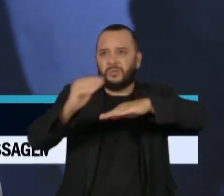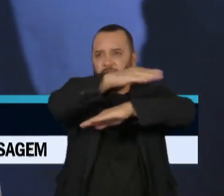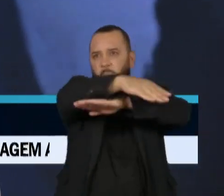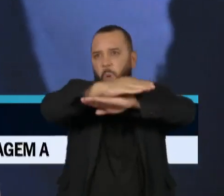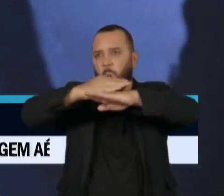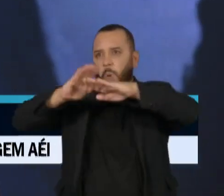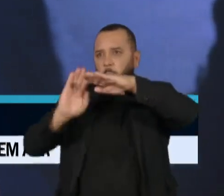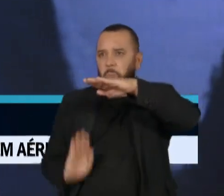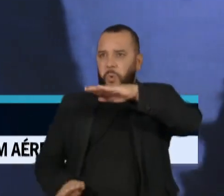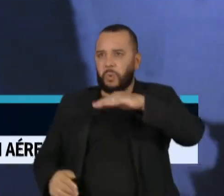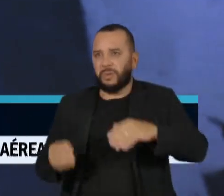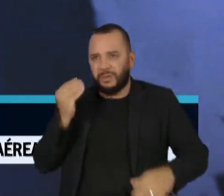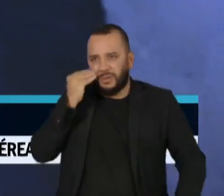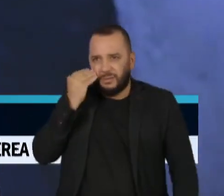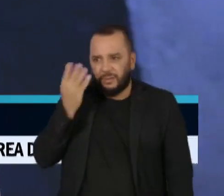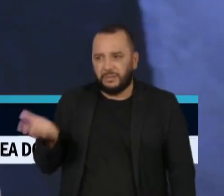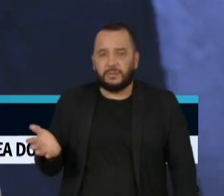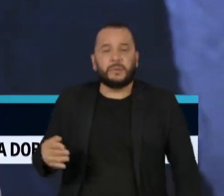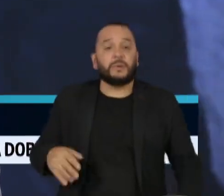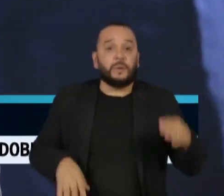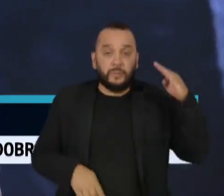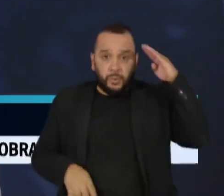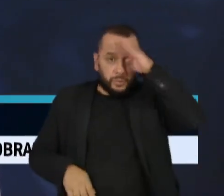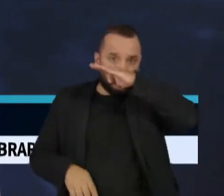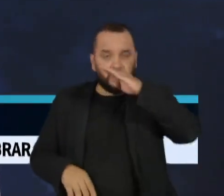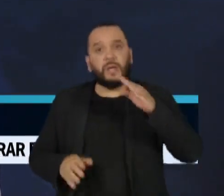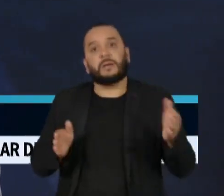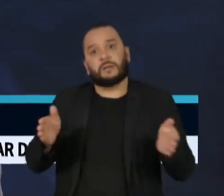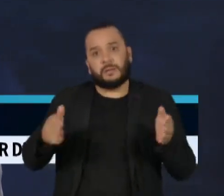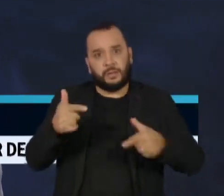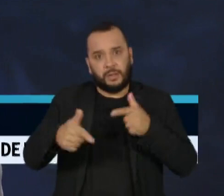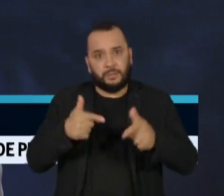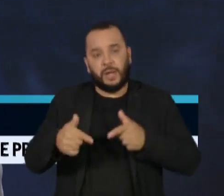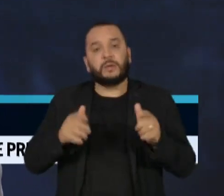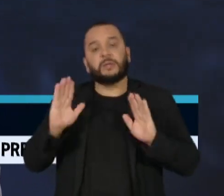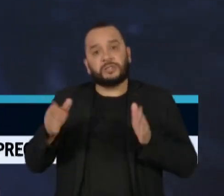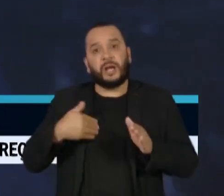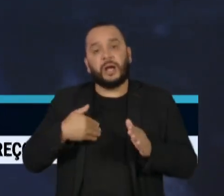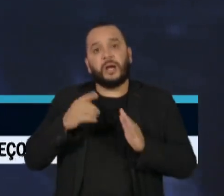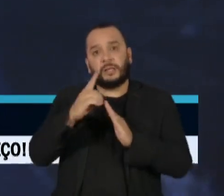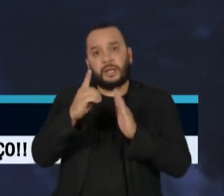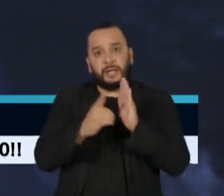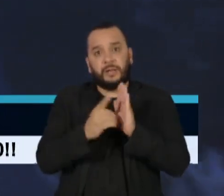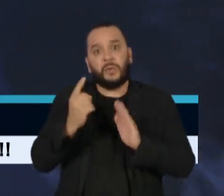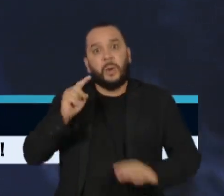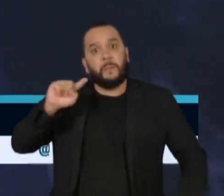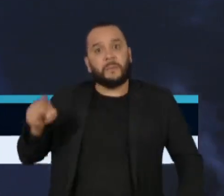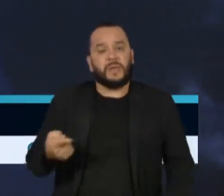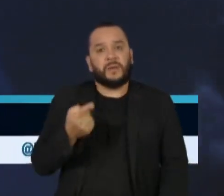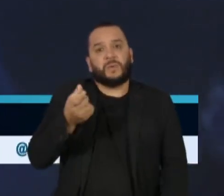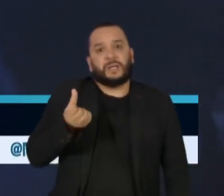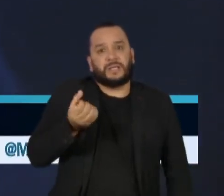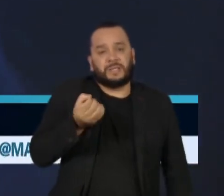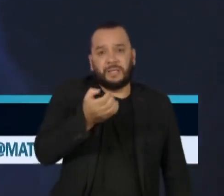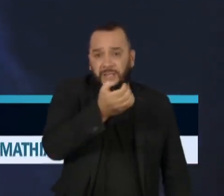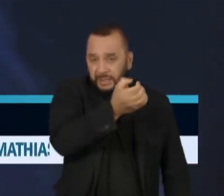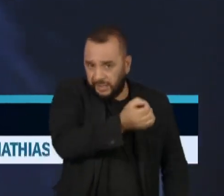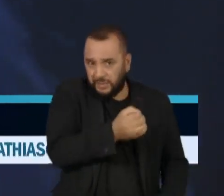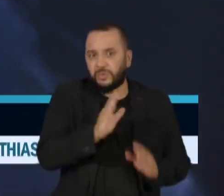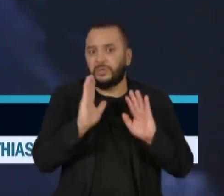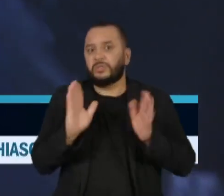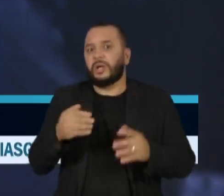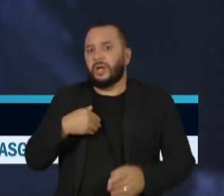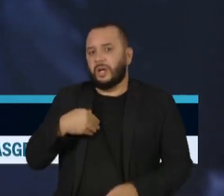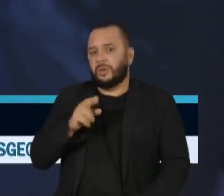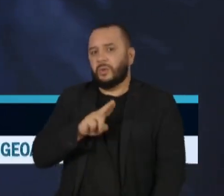Ao longo de seu mandato, Jair Bolsonaro editou mais de 1.600 decretos. A chamada infralegalidade enfraqueceu as